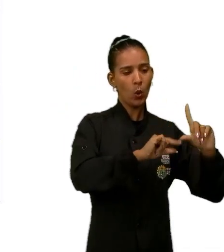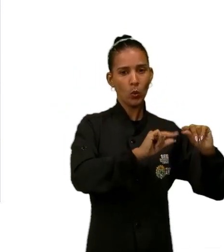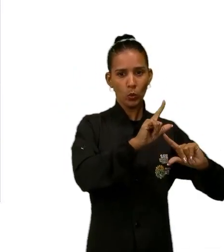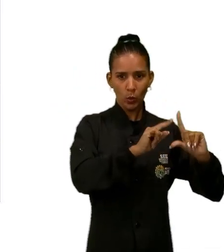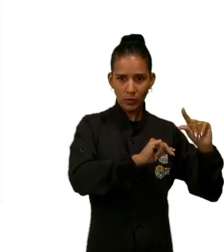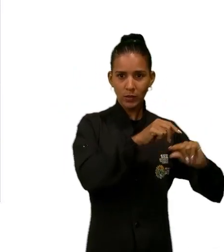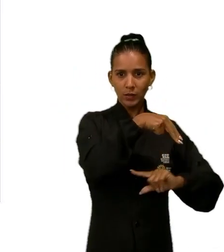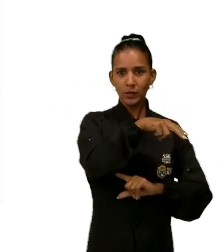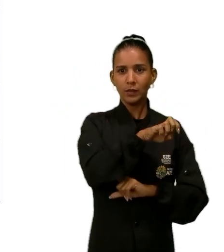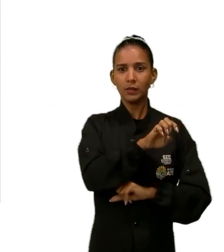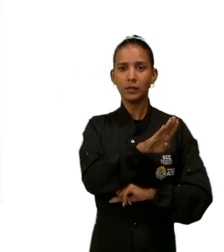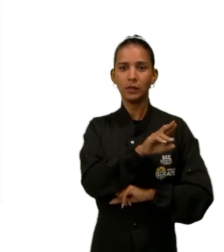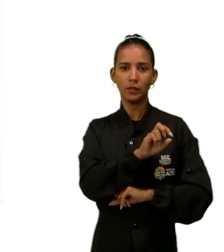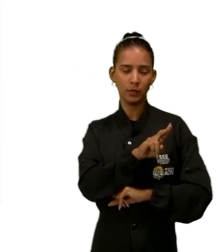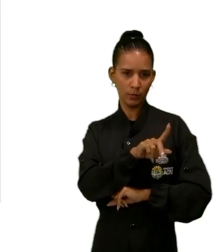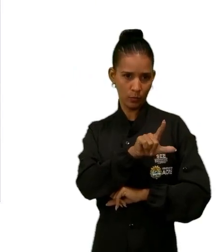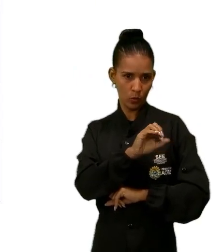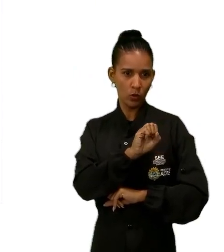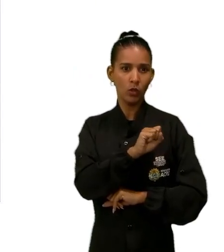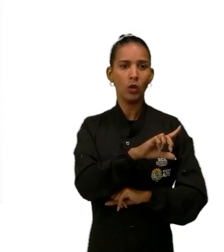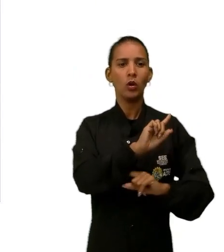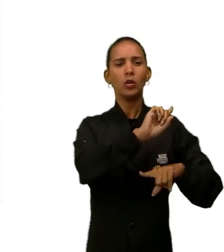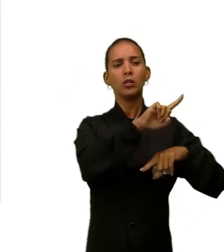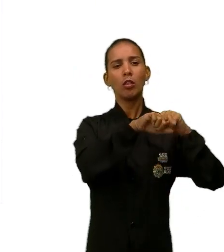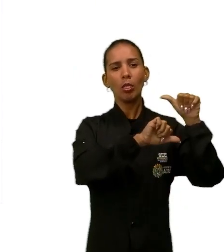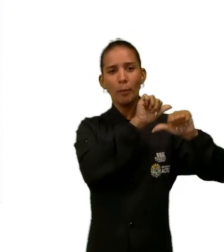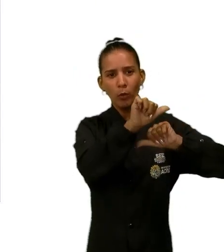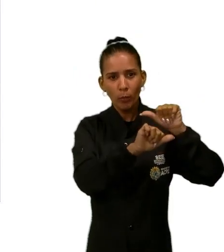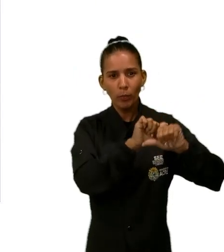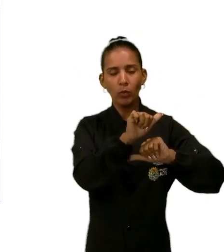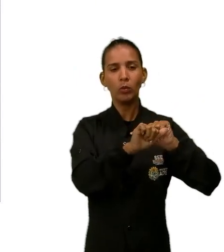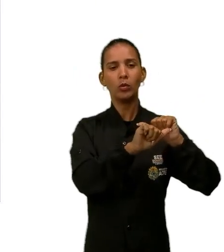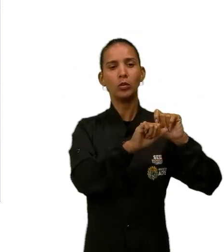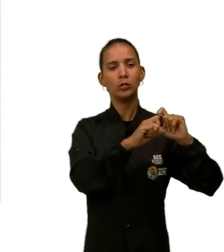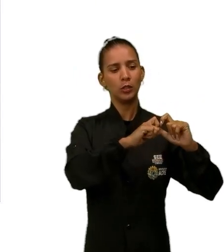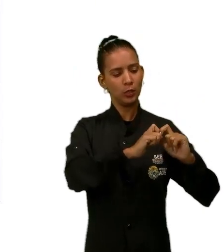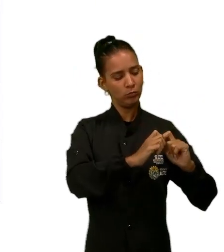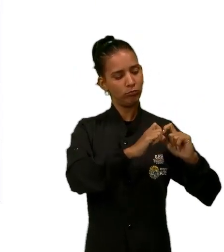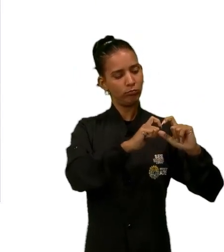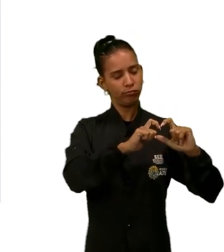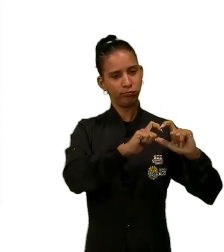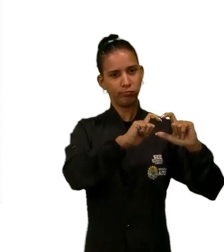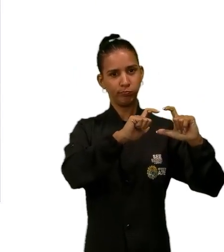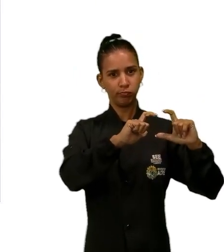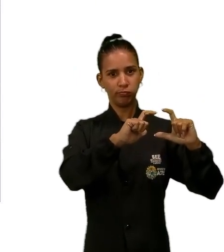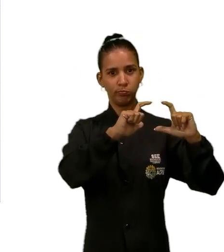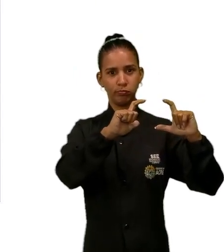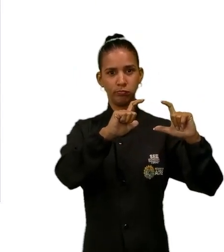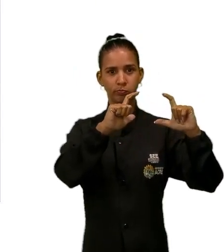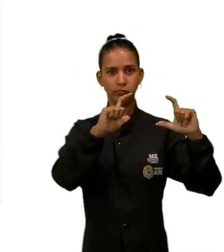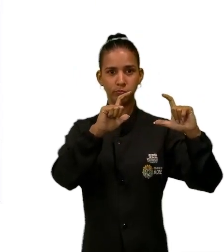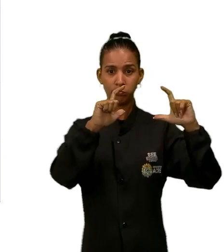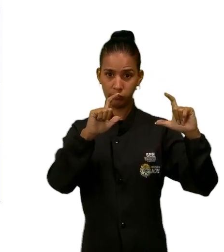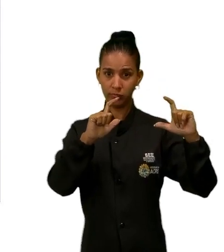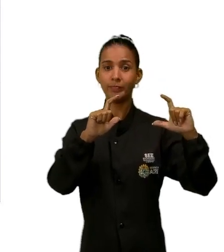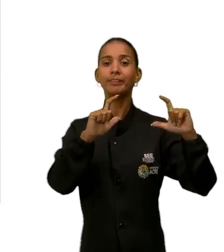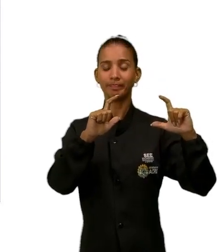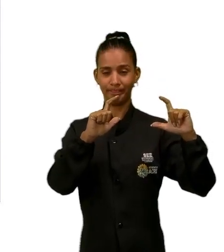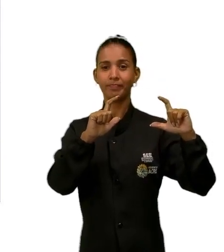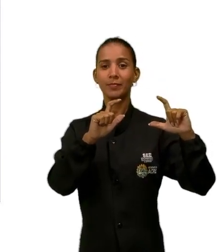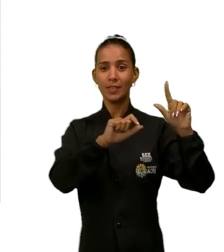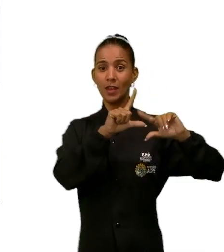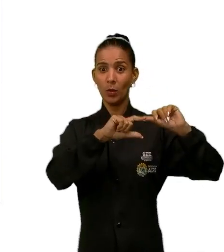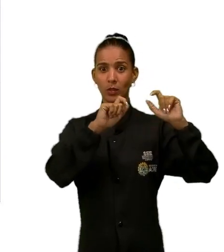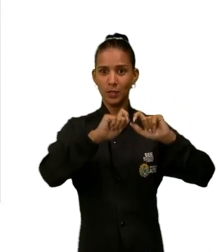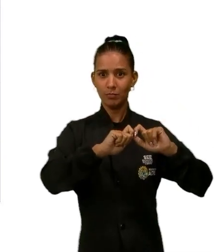forma uma protoestrela, depois uma estrela média, uma estrela grande, até que ela se torna uma